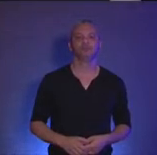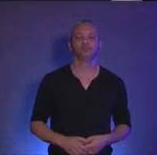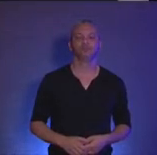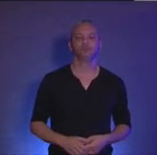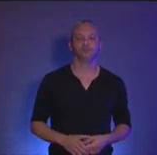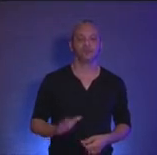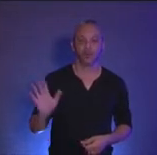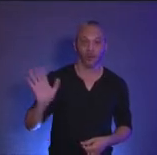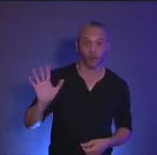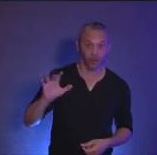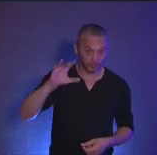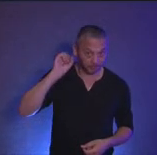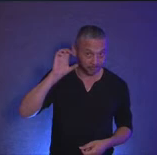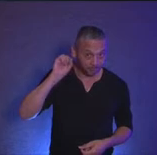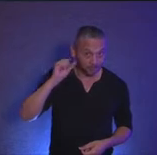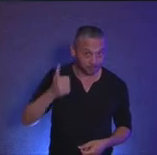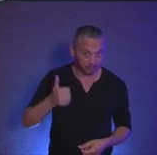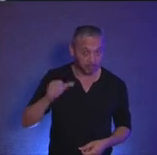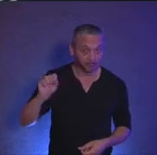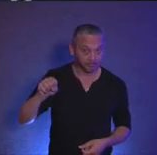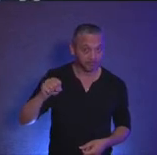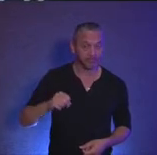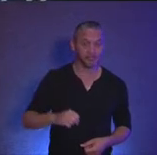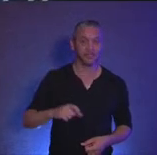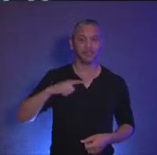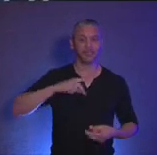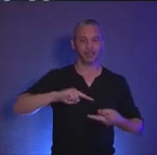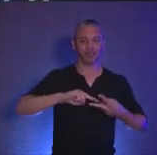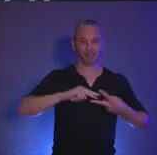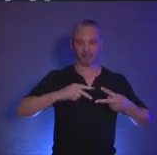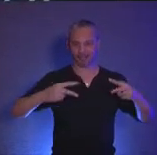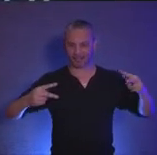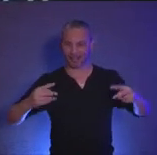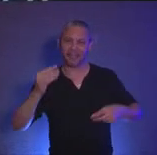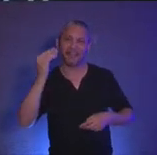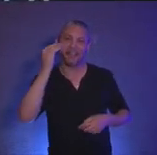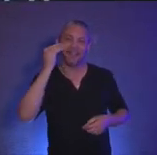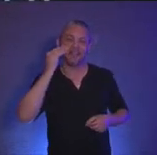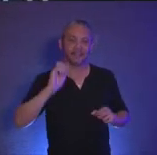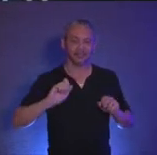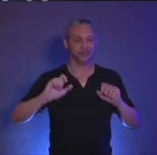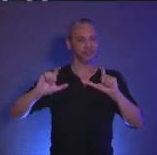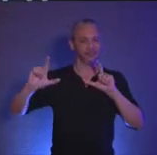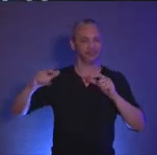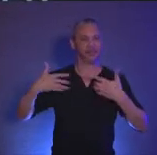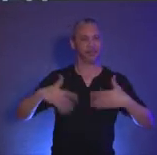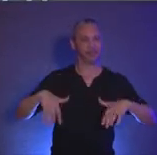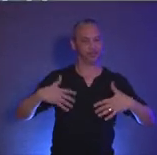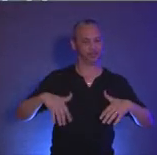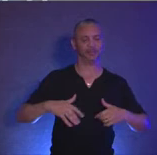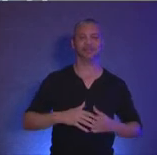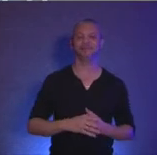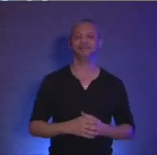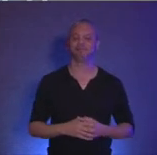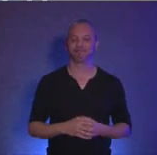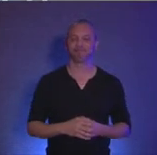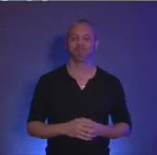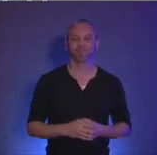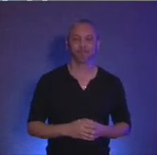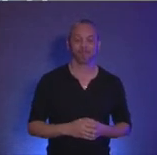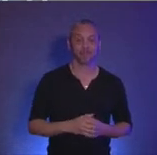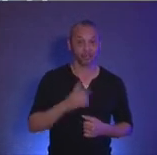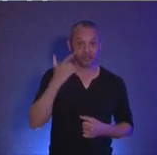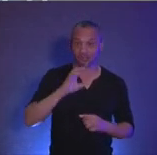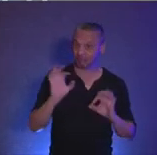Oi, tá dando para ouvir? Sim. Tinha um link que eu espero que consiga funcionar para diminuir o nervosismo, mas... se